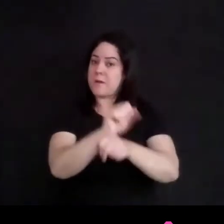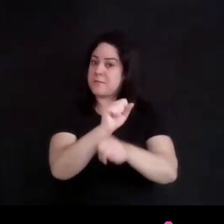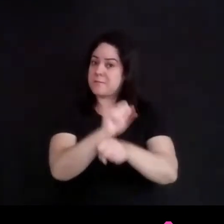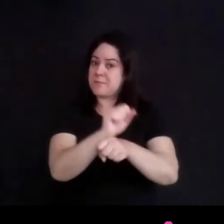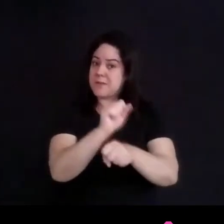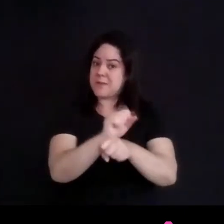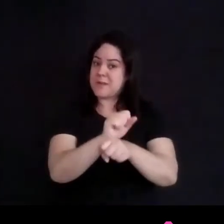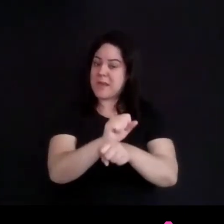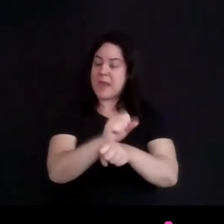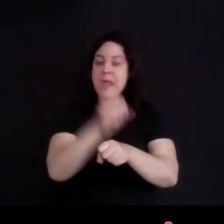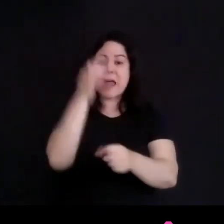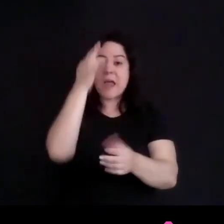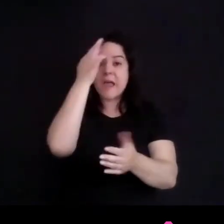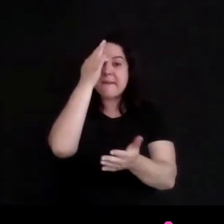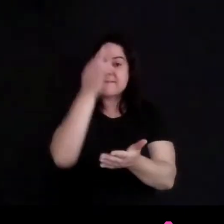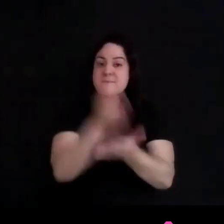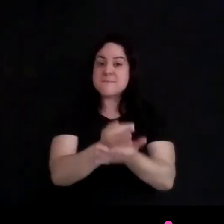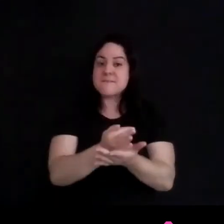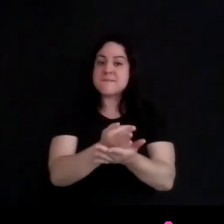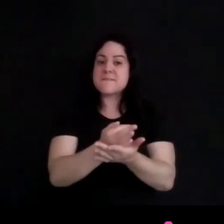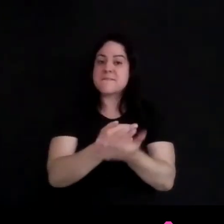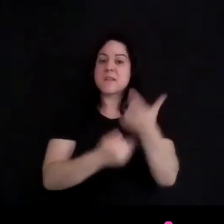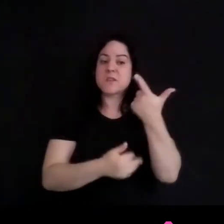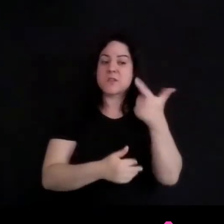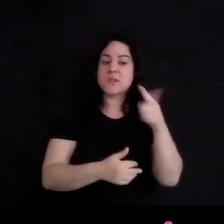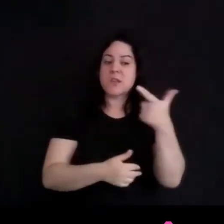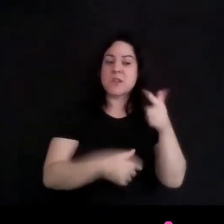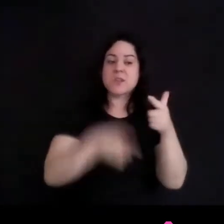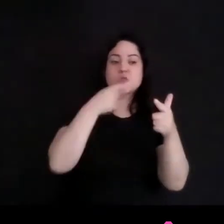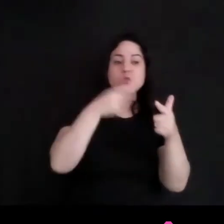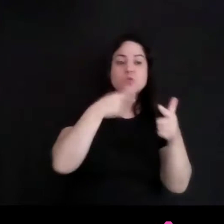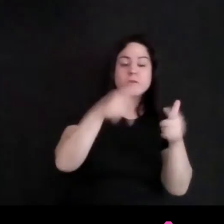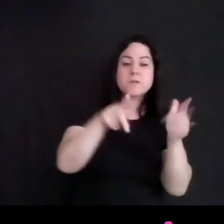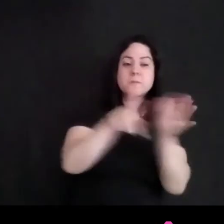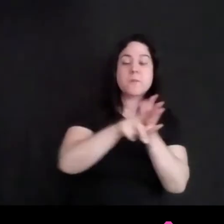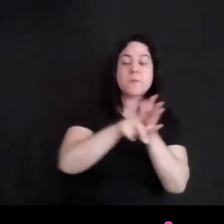A fé não duvida de Deus.